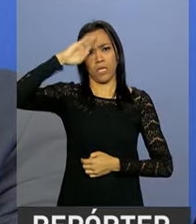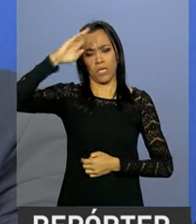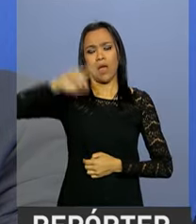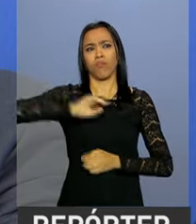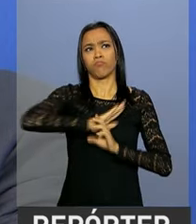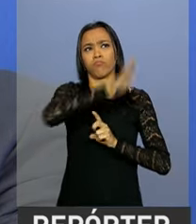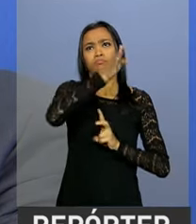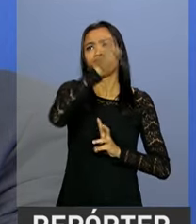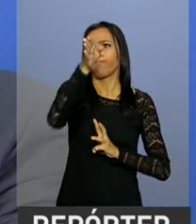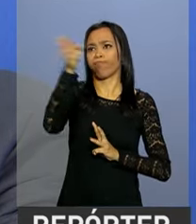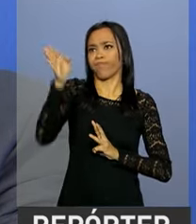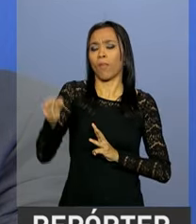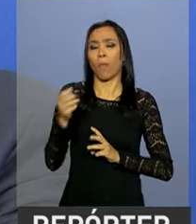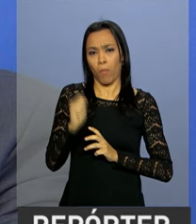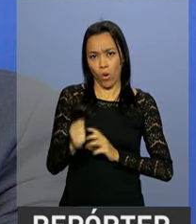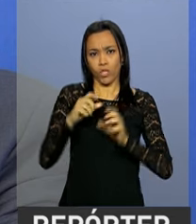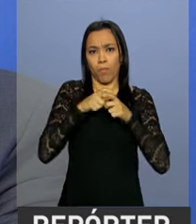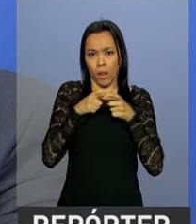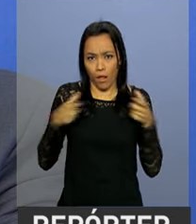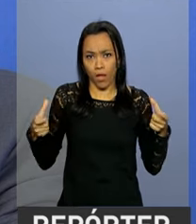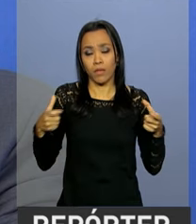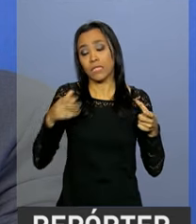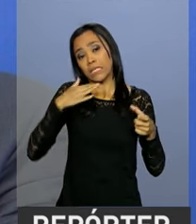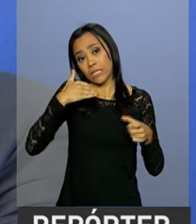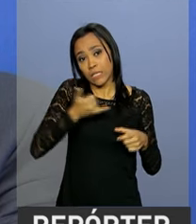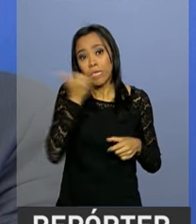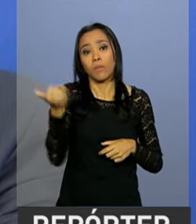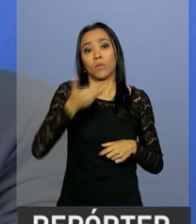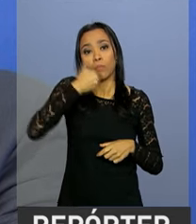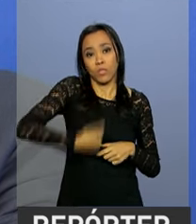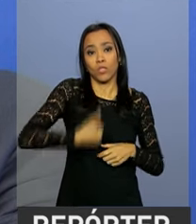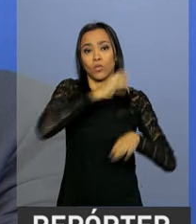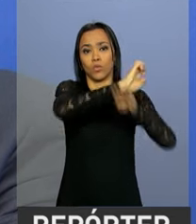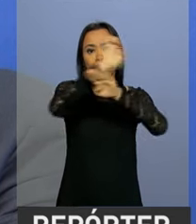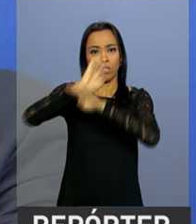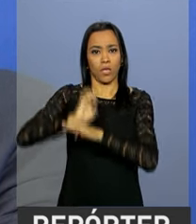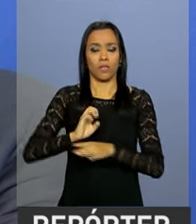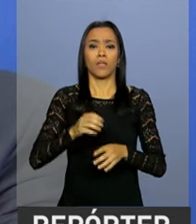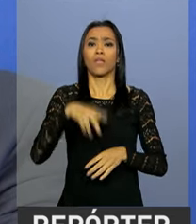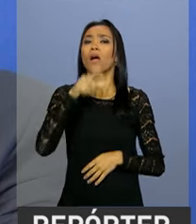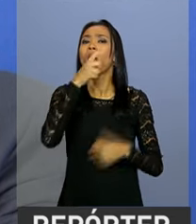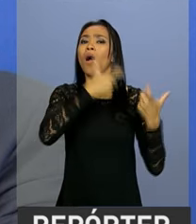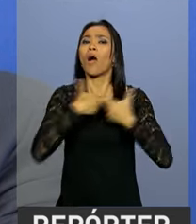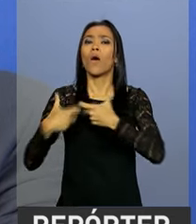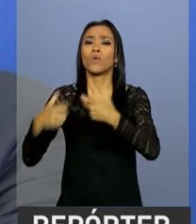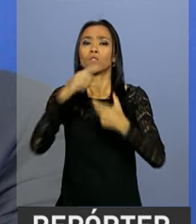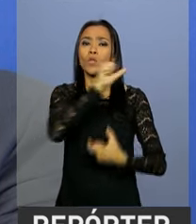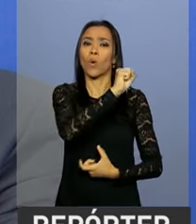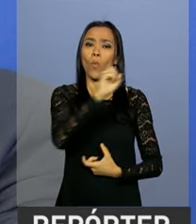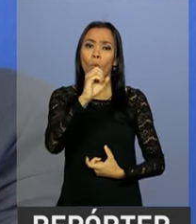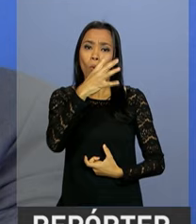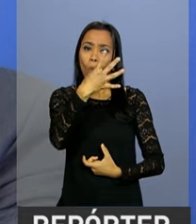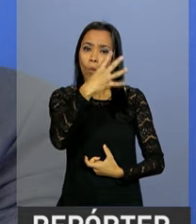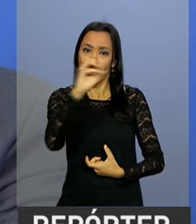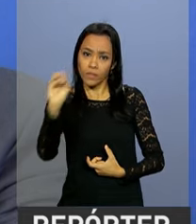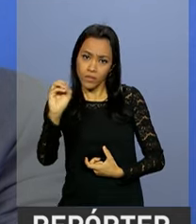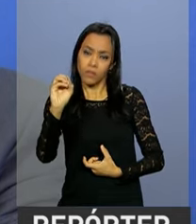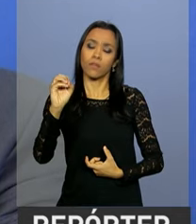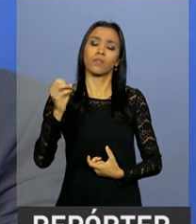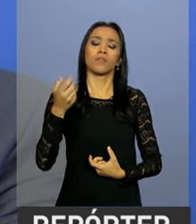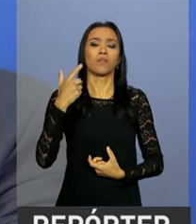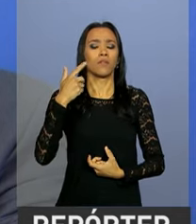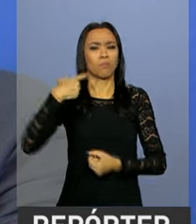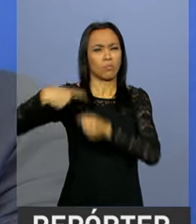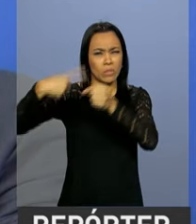a partir de novas demandas. Em 408 localidades, tá certo? Leia-se, em municípios,